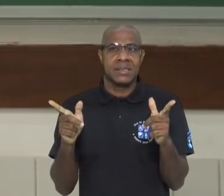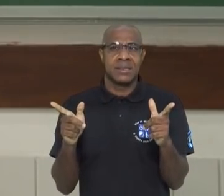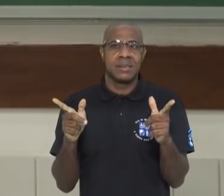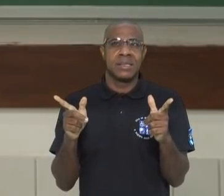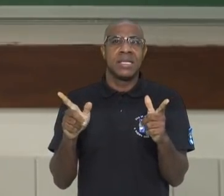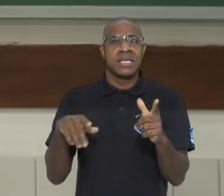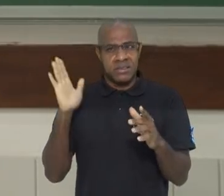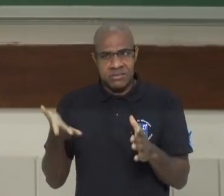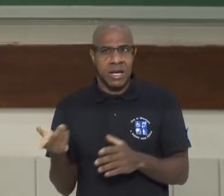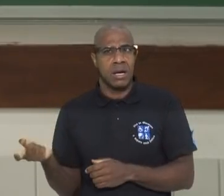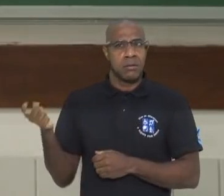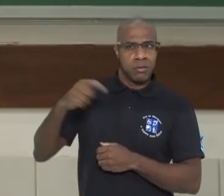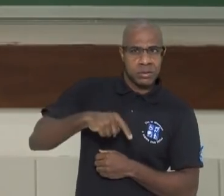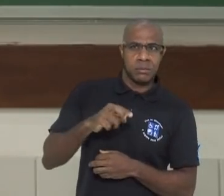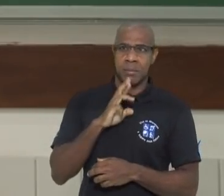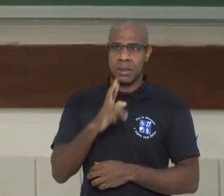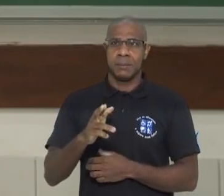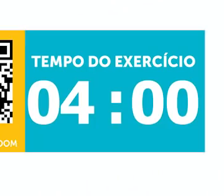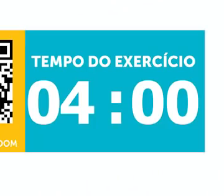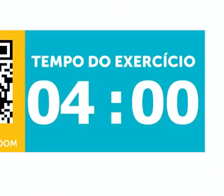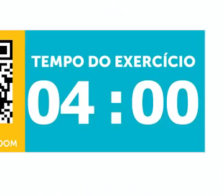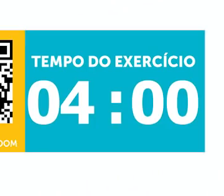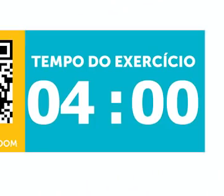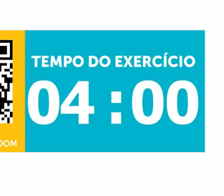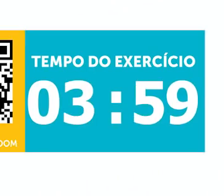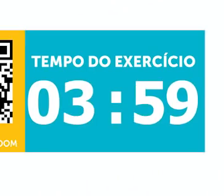já voltamos aqui com a resposta.